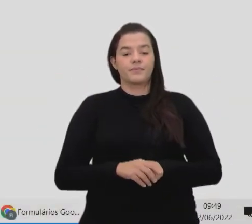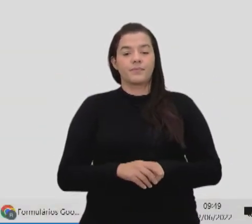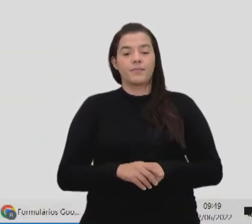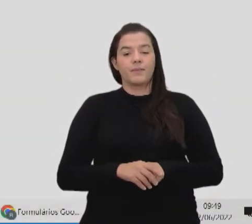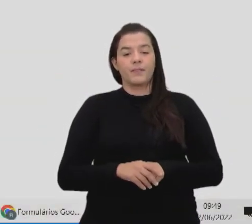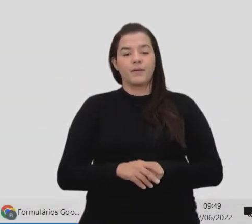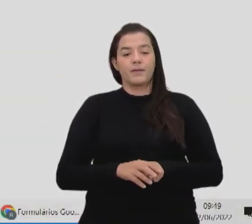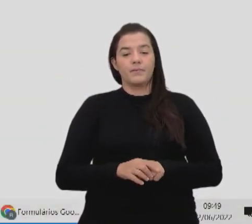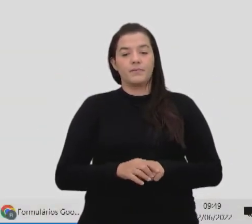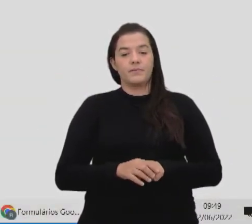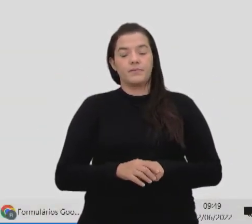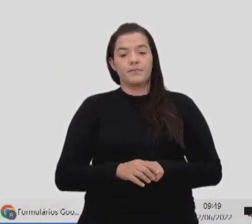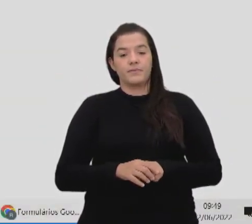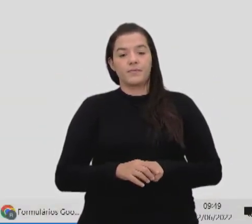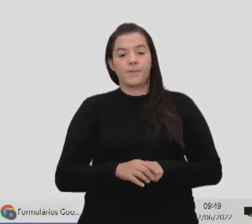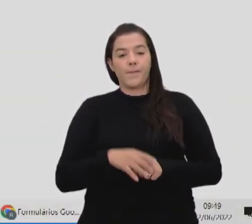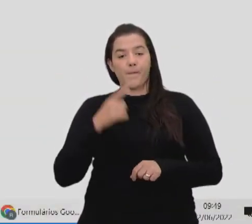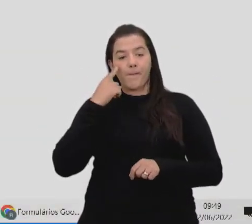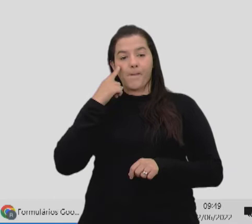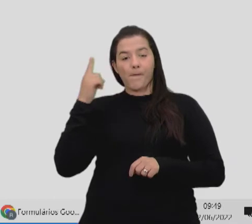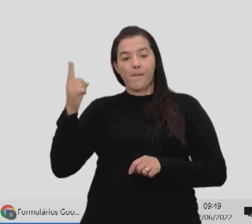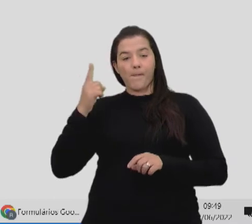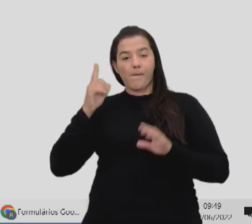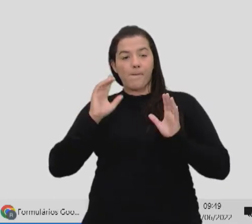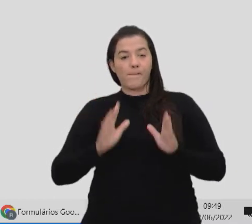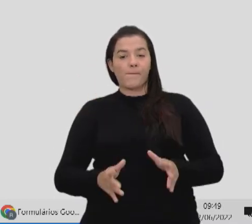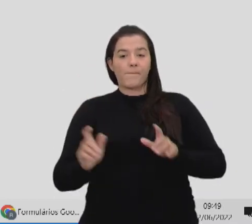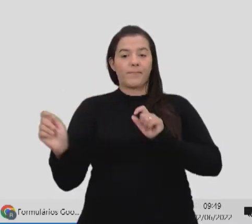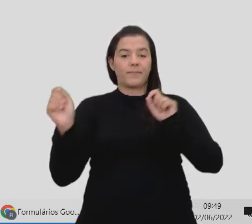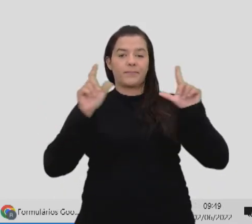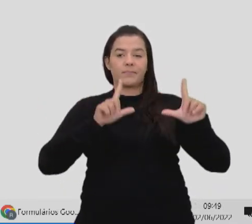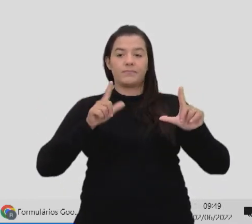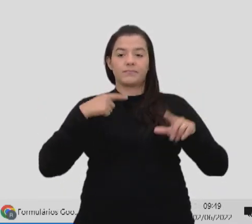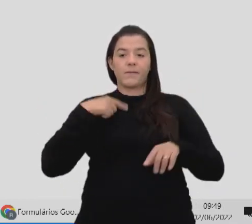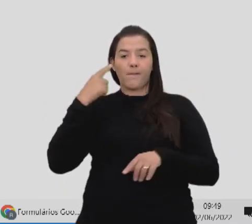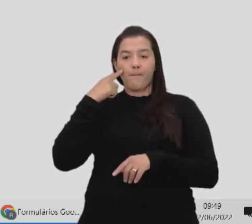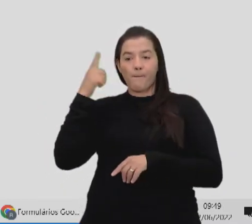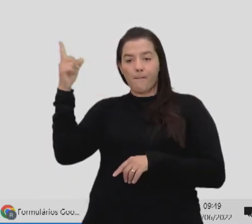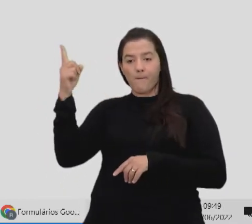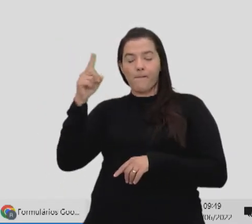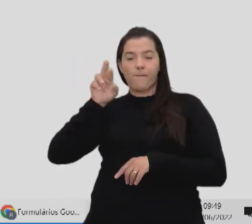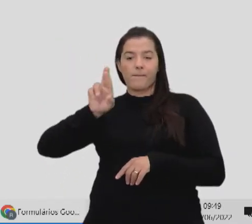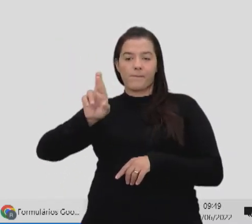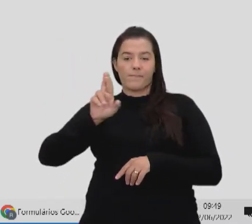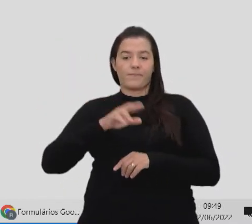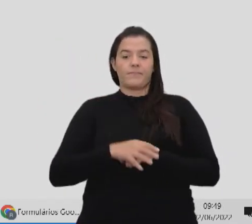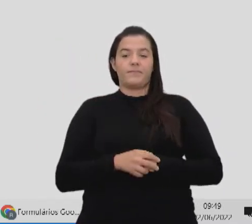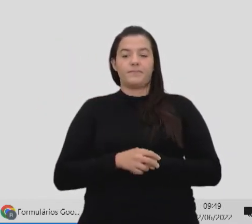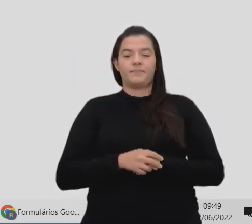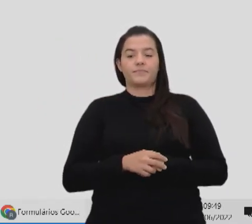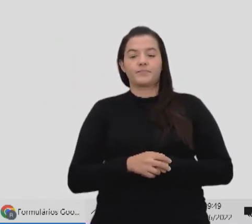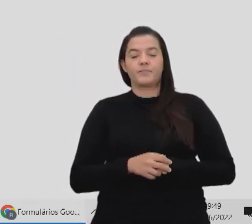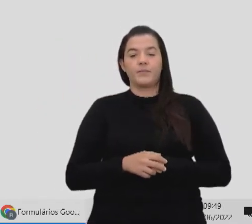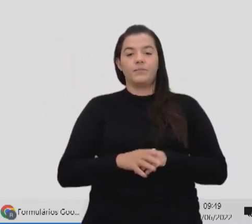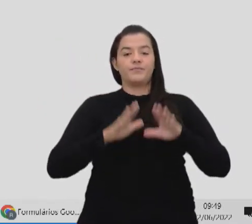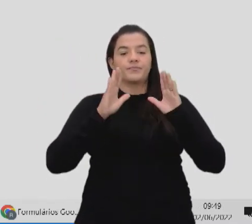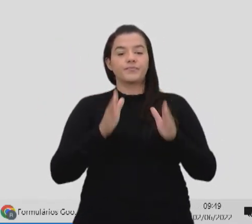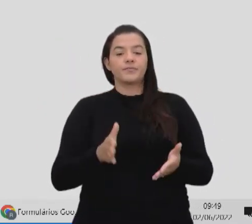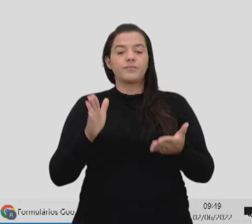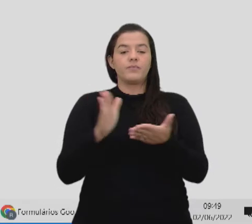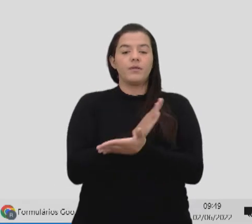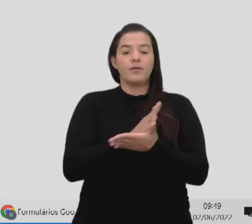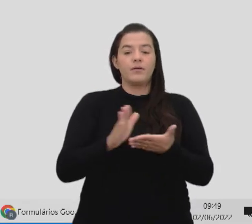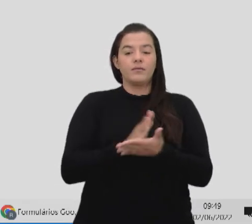conversando. Tá bom. Aqui na minha tela tá logado já no meu nome, por isso que tem um Rzinho aqui do lado, ó. Ok. Roberta Mastroquírico. E aqui o meu já tem alguns, porque lá no